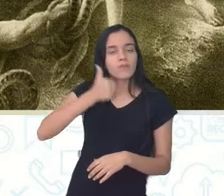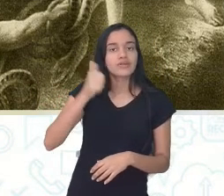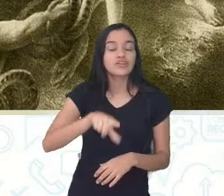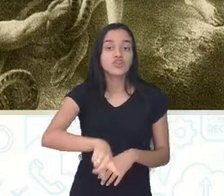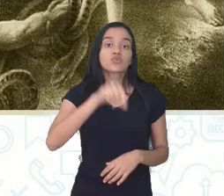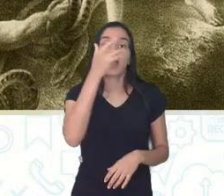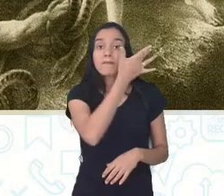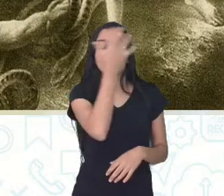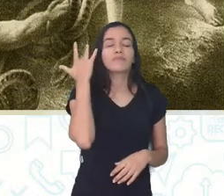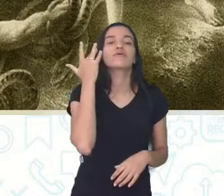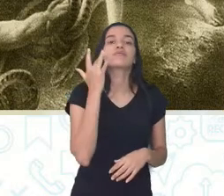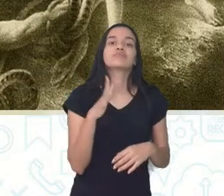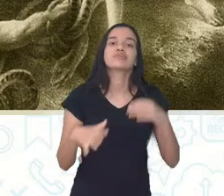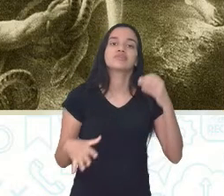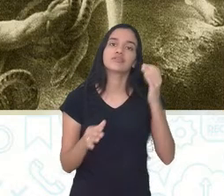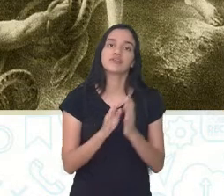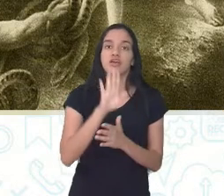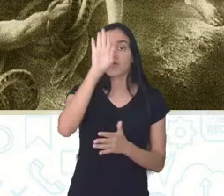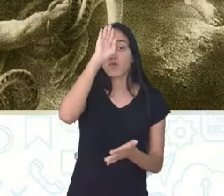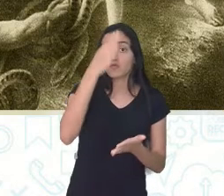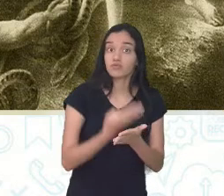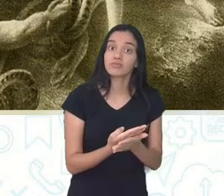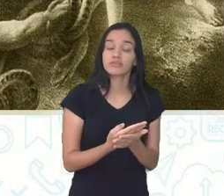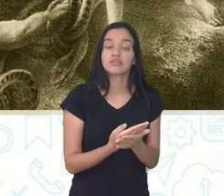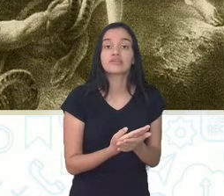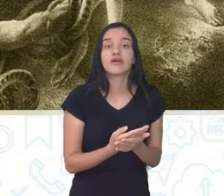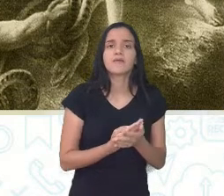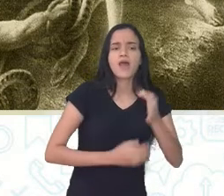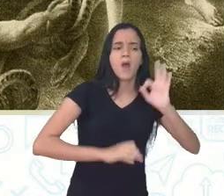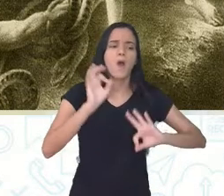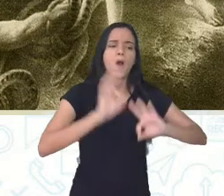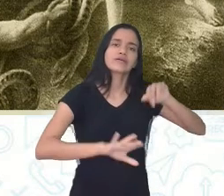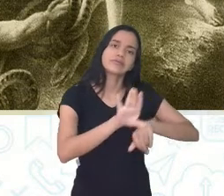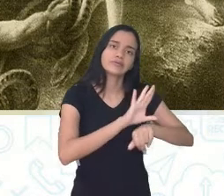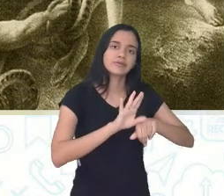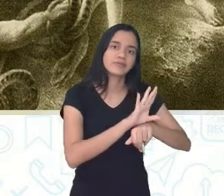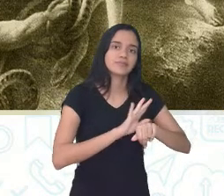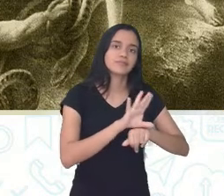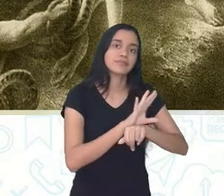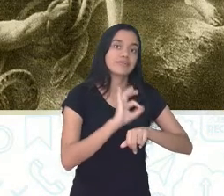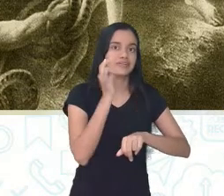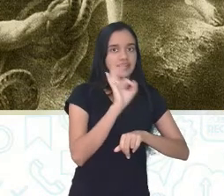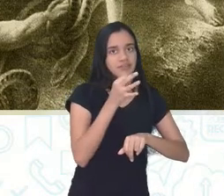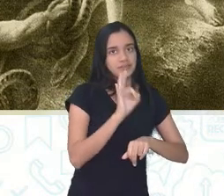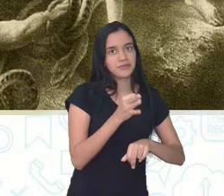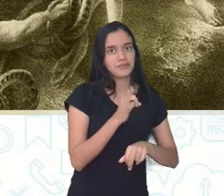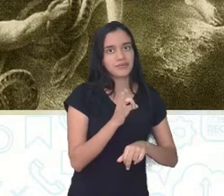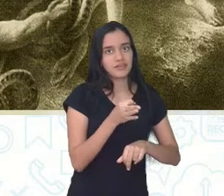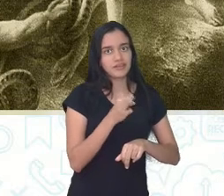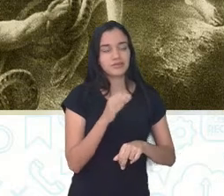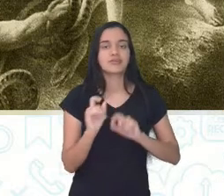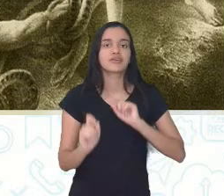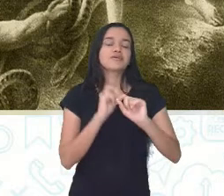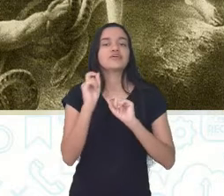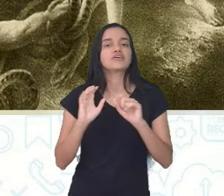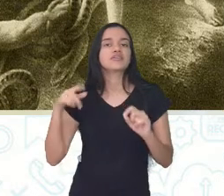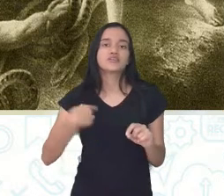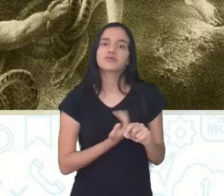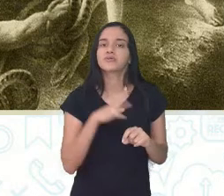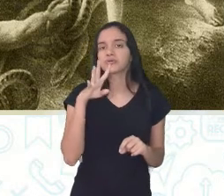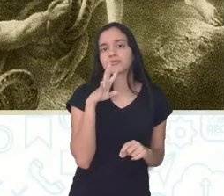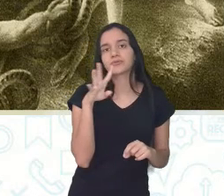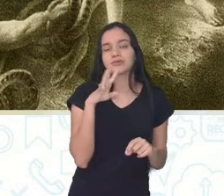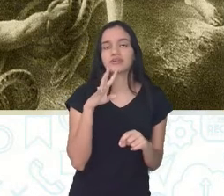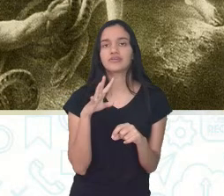sua confiança para elaborar uma nova Constituição, certo? Que é essa que a gente conhece como a